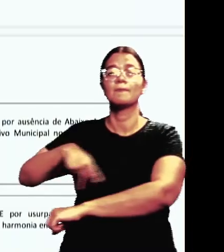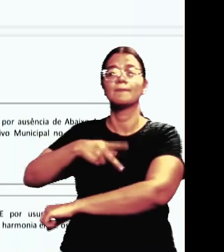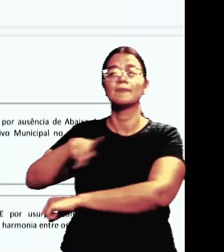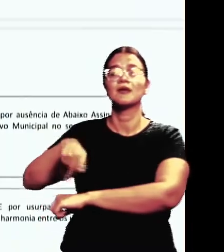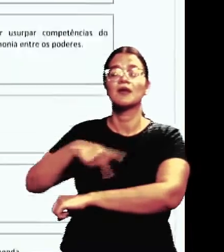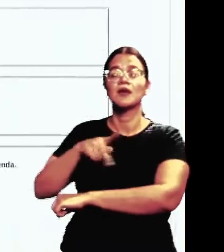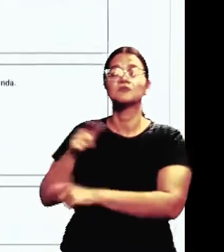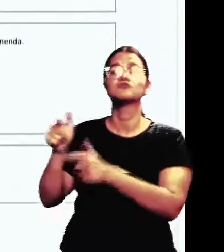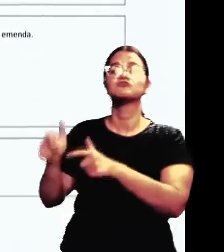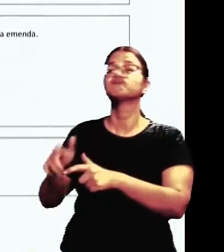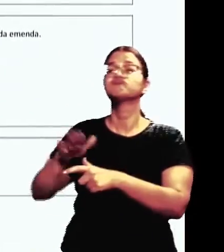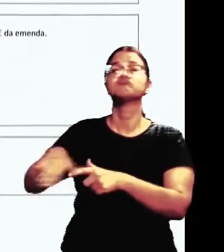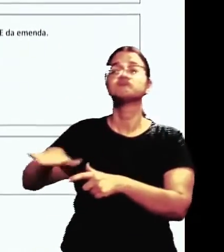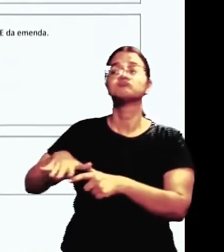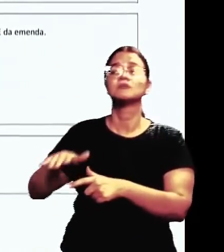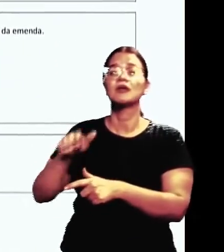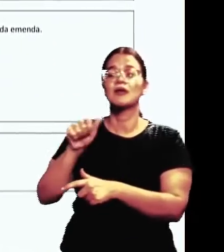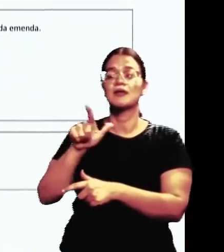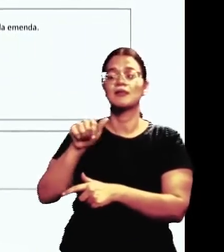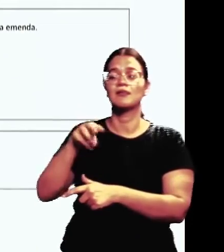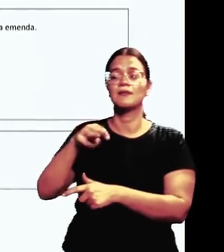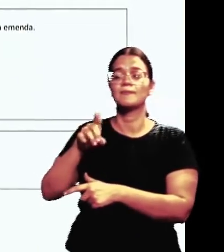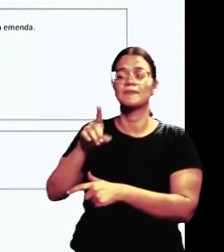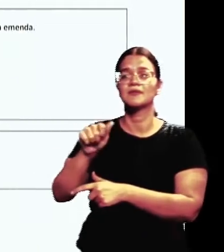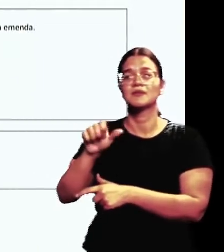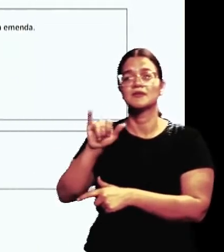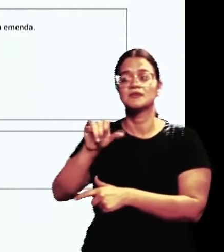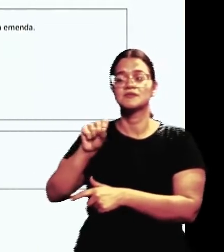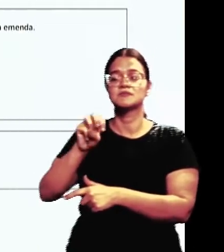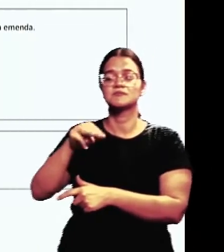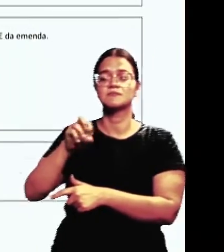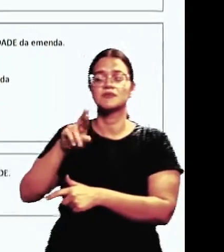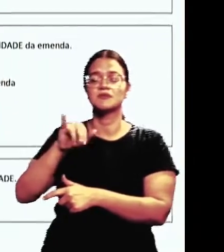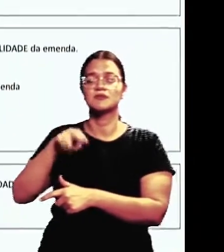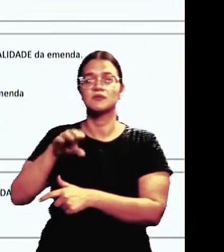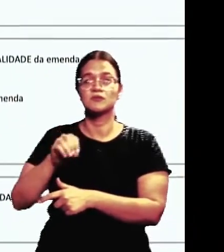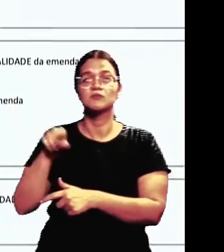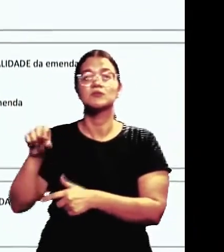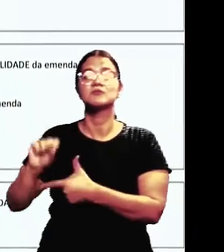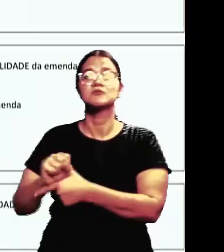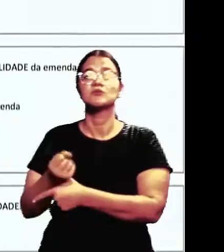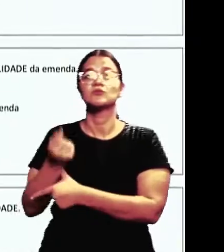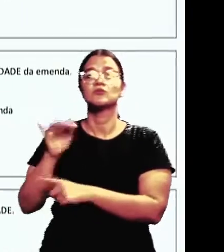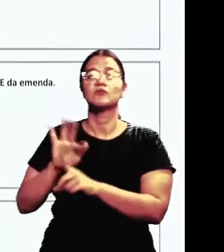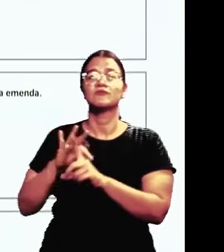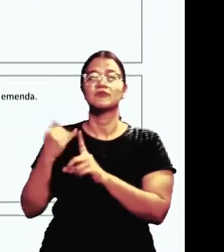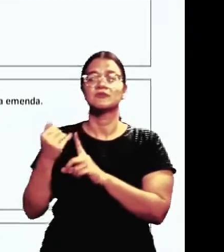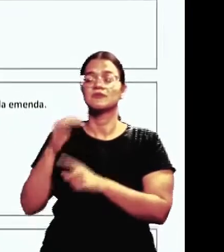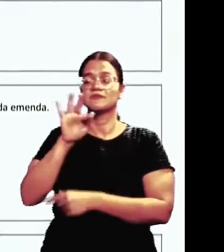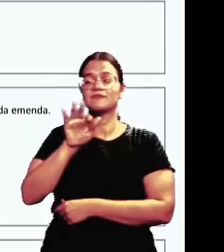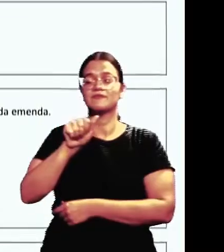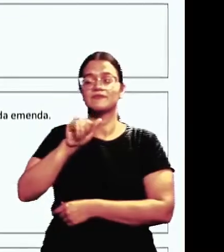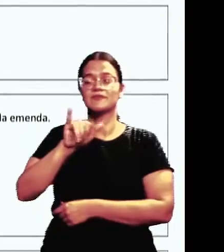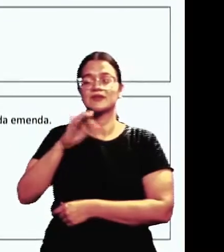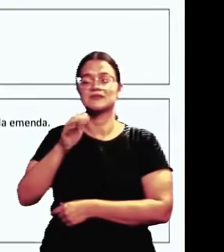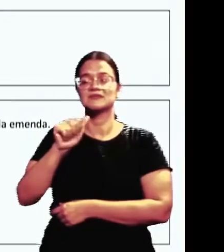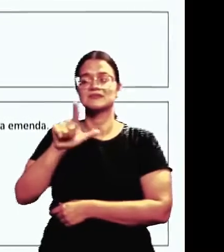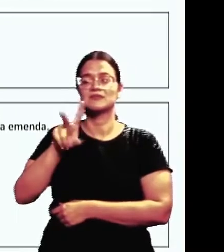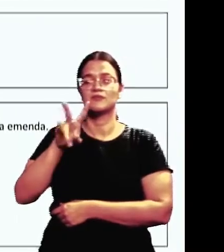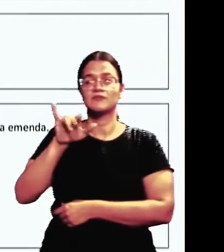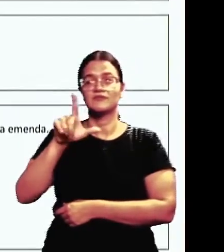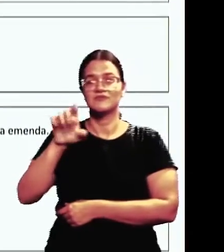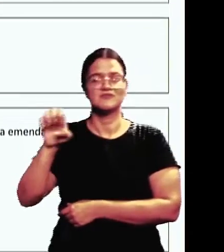praça, localizada na Alameda Ismerino Soares, no setor Faz Salveiro, município de Goiânia. A Procuradoria manifestou